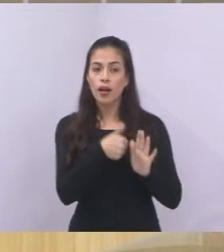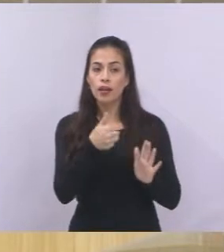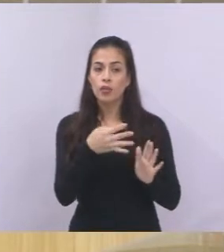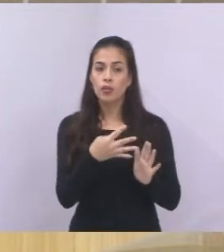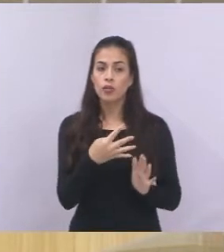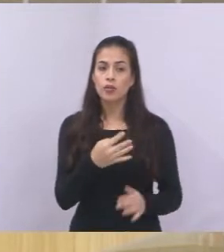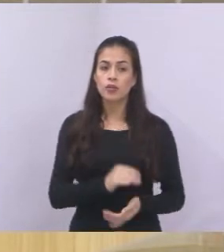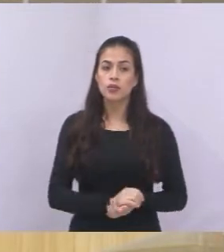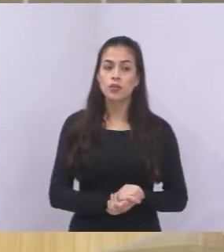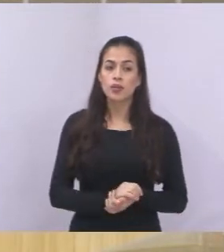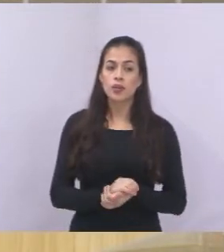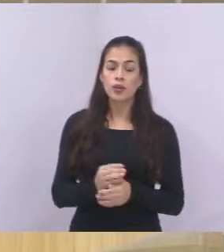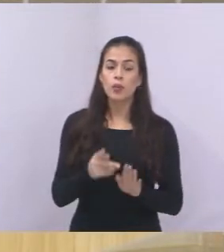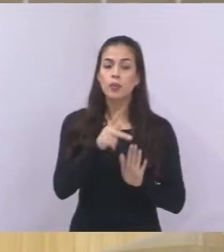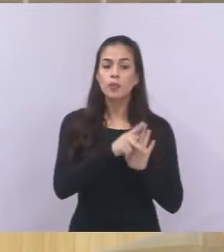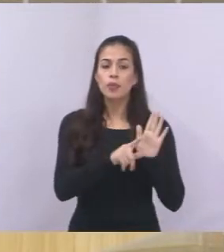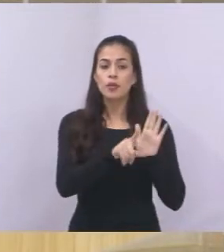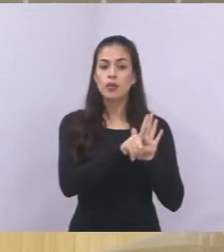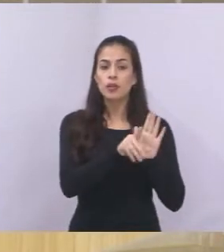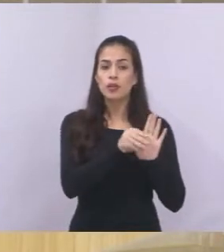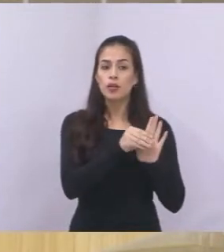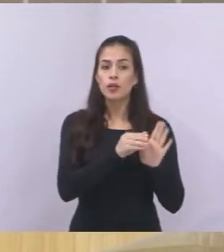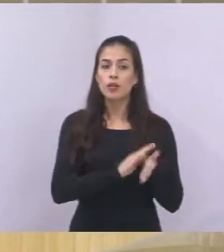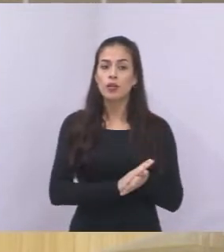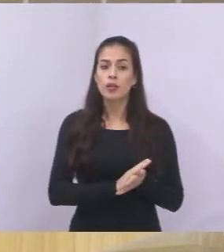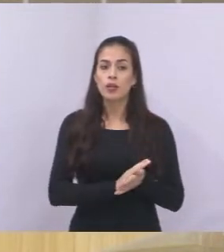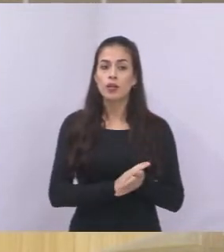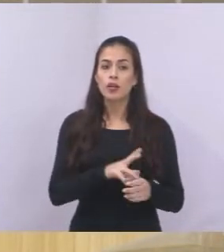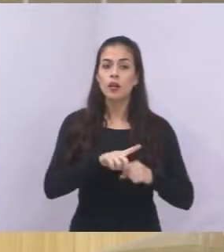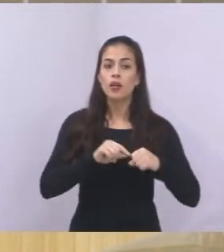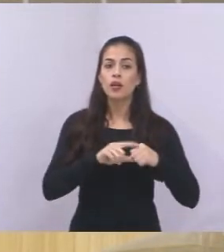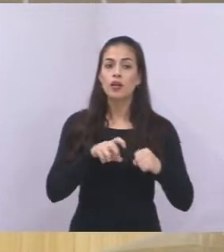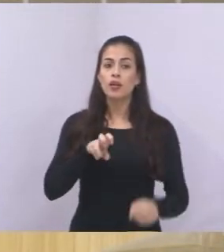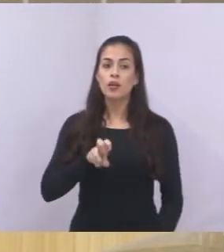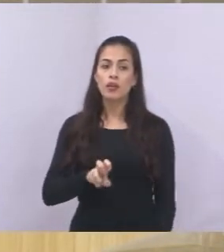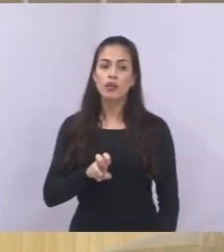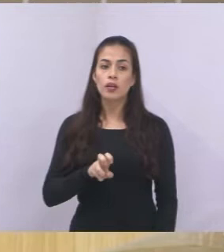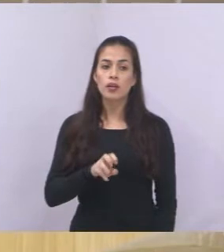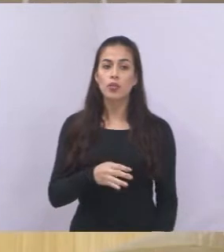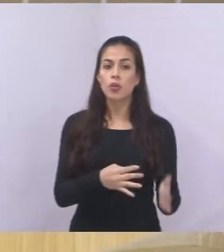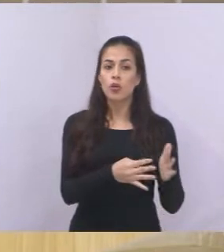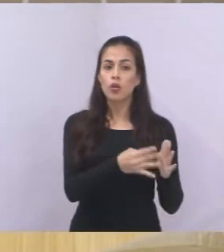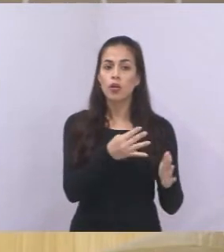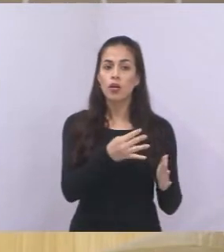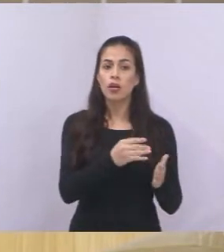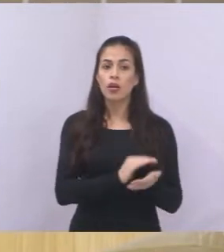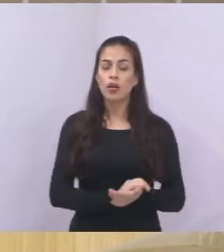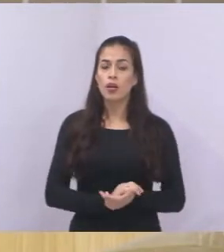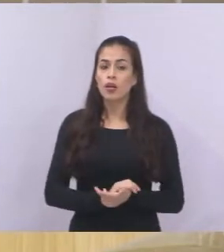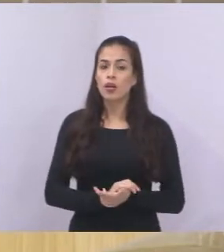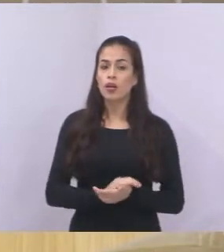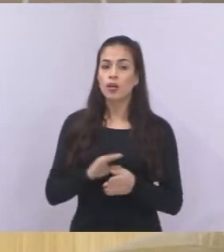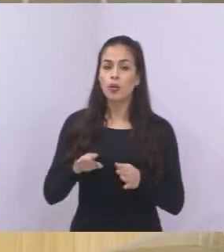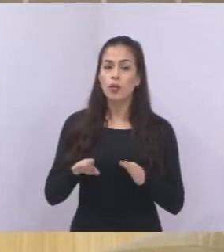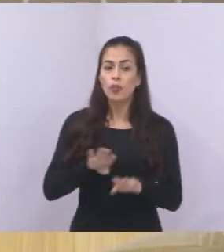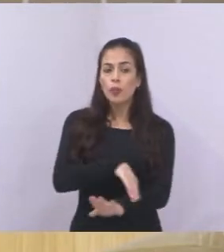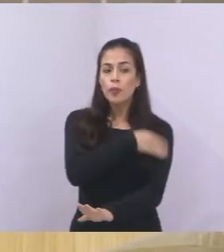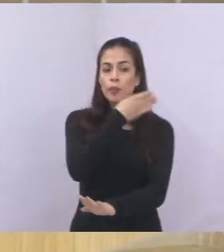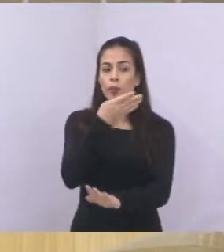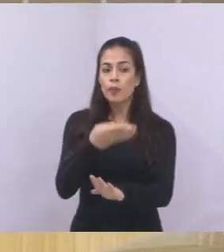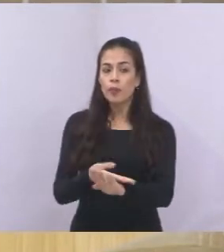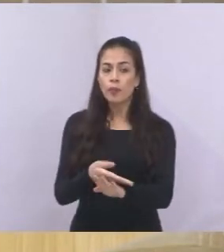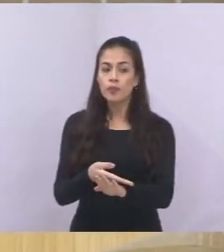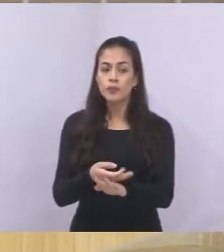que passa a constatar a seguinte redação. Artigo 5º, inciso 4º. O período adicional da contribuição correspondente a